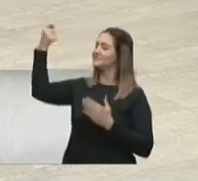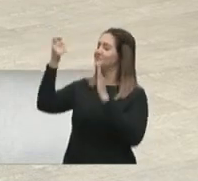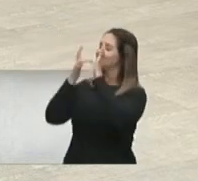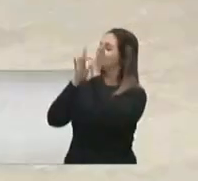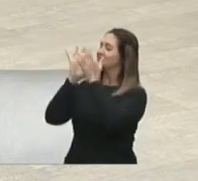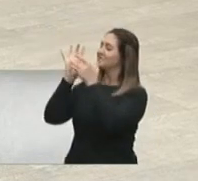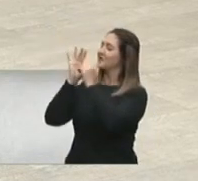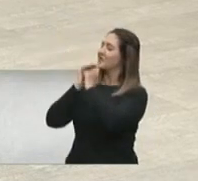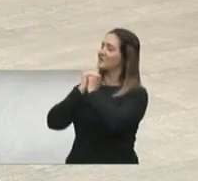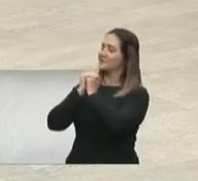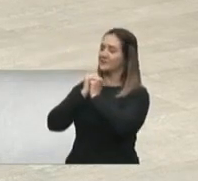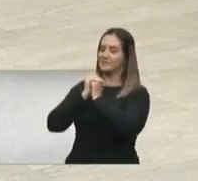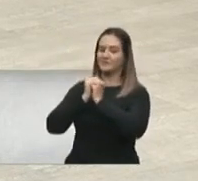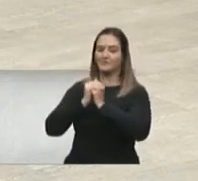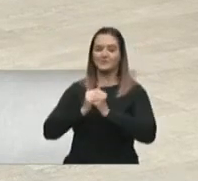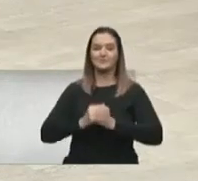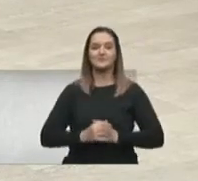Amém.